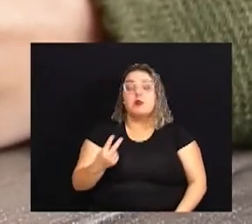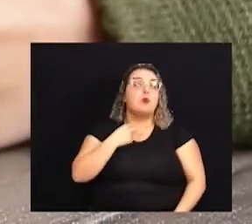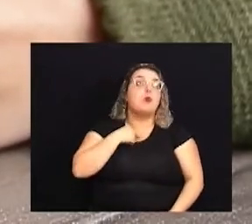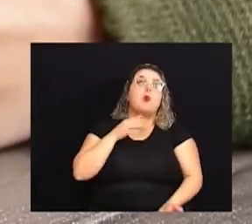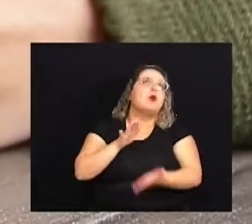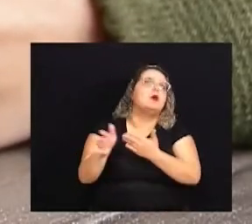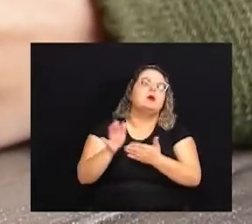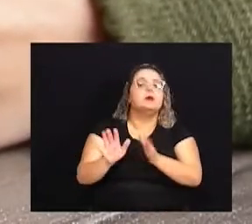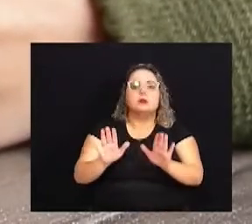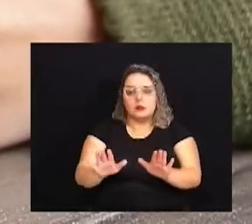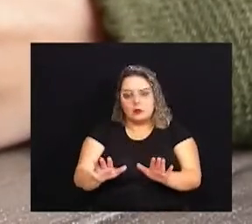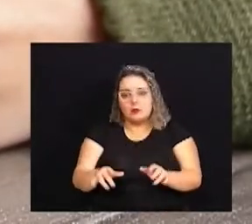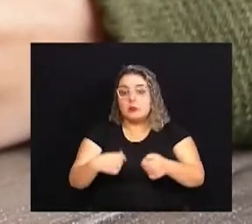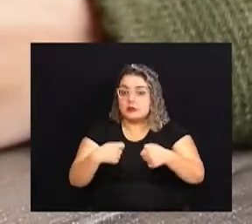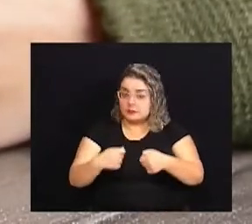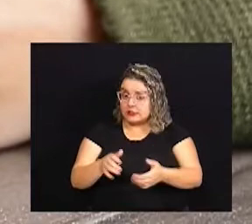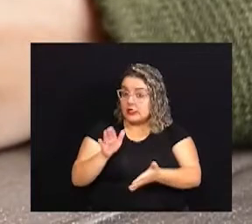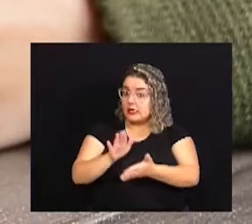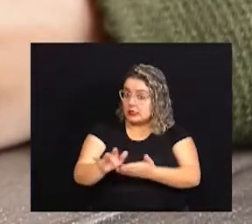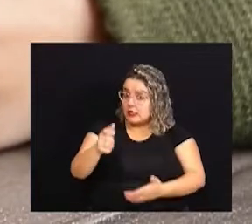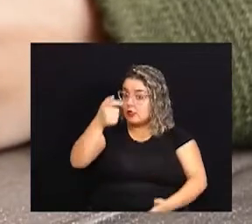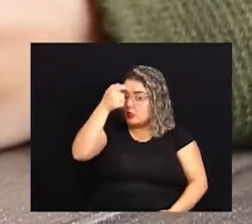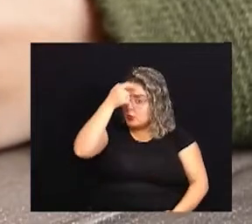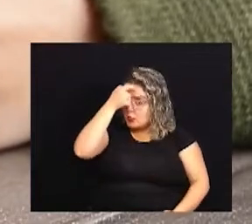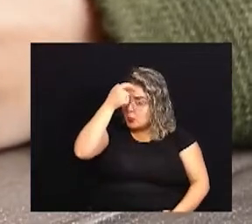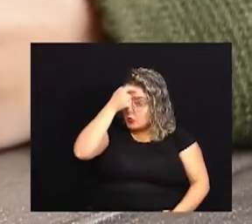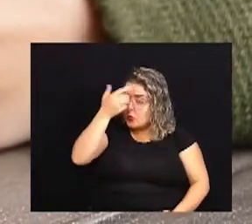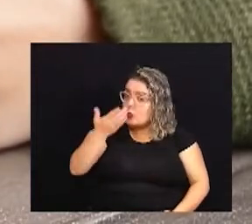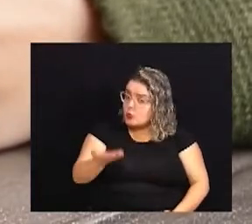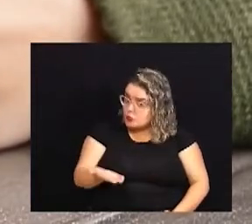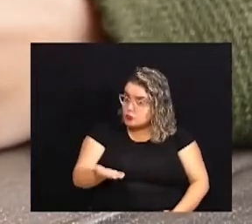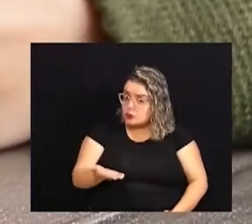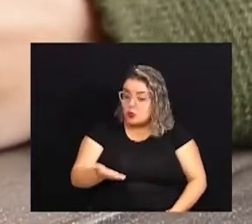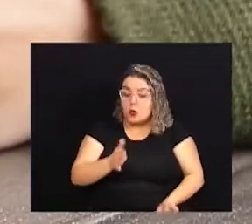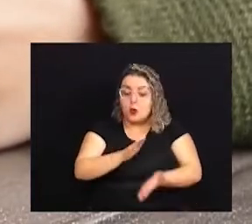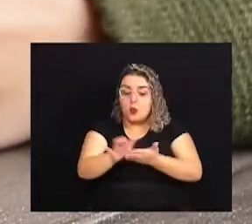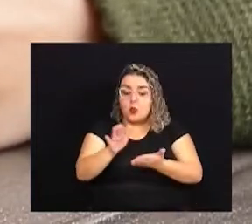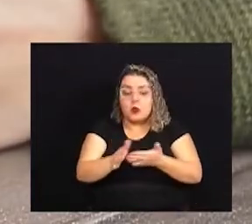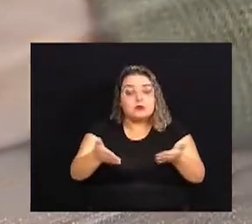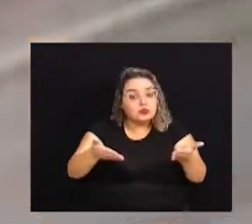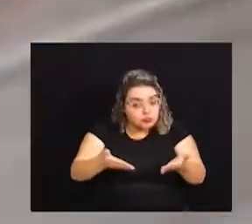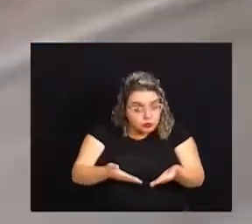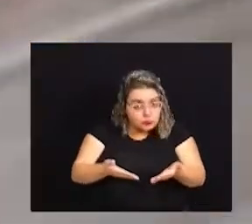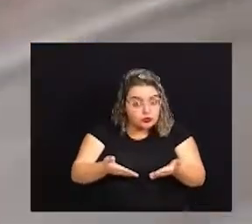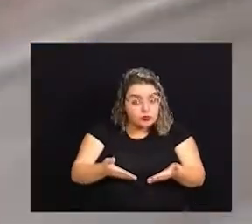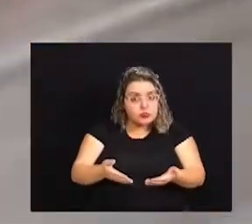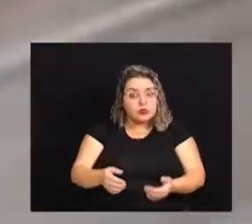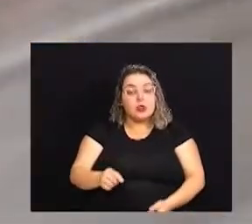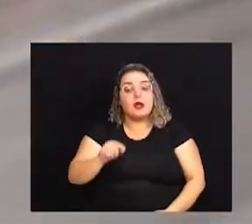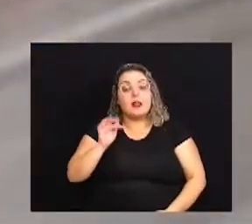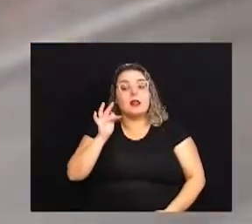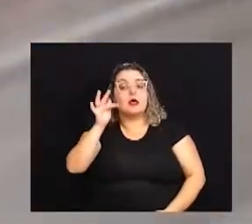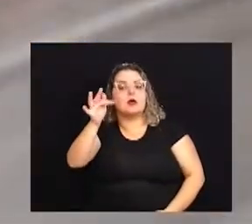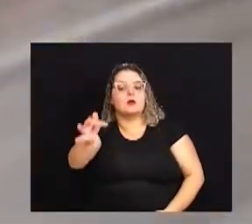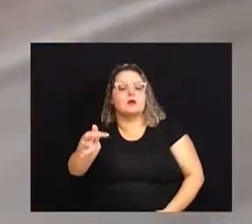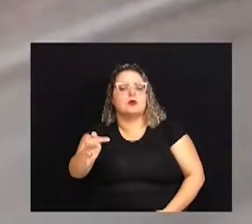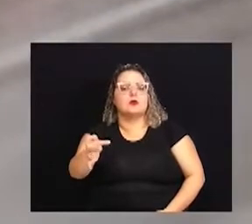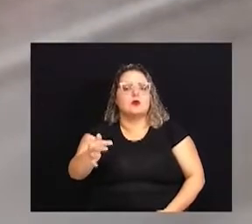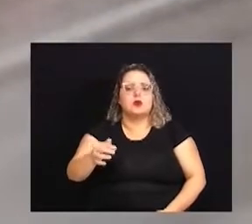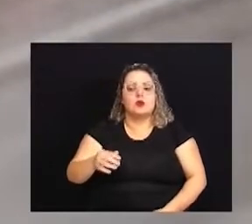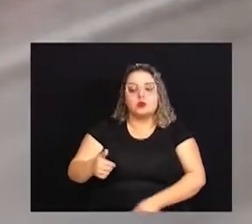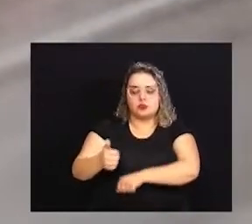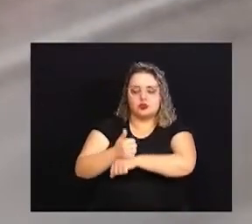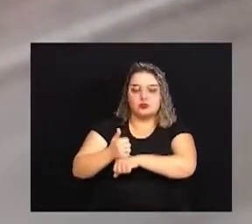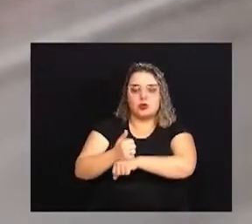é dizer que as pessoas não podem consumir, mas tem que ter essa consciência de que o consumo no presente envolve um custo que